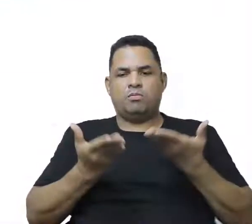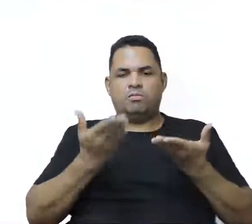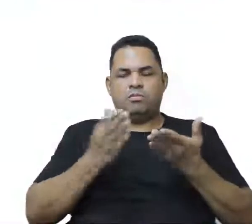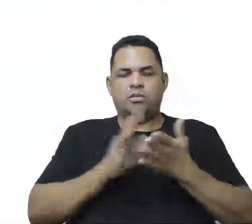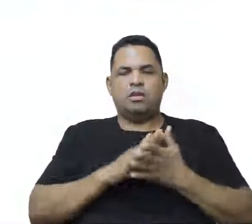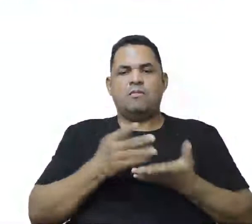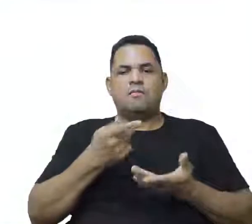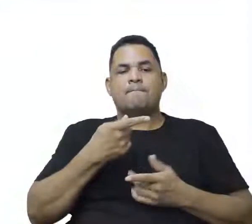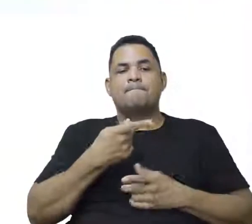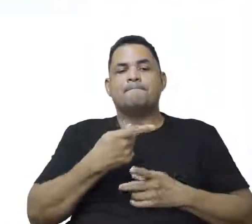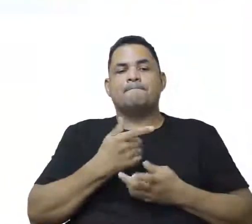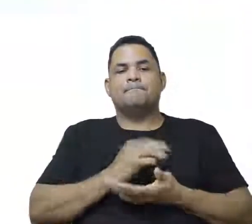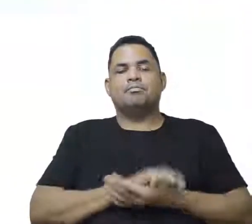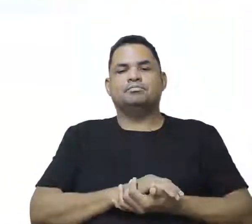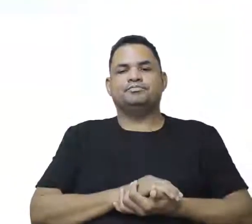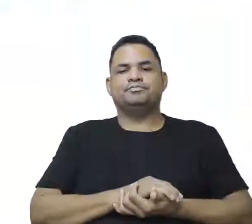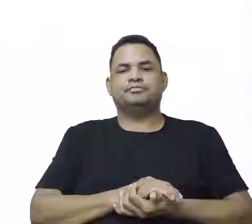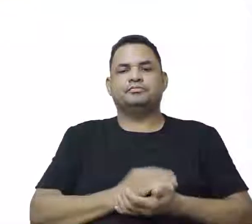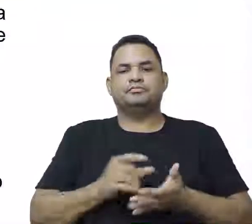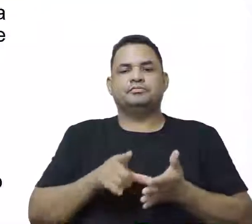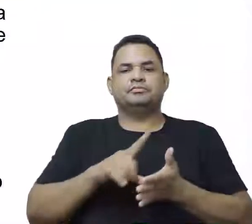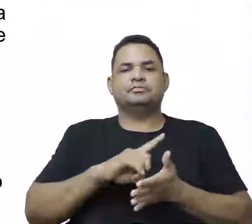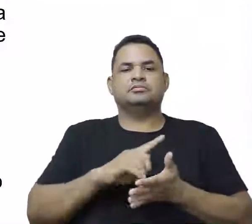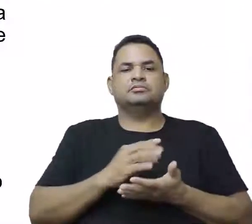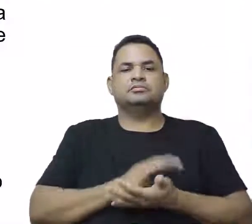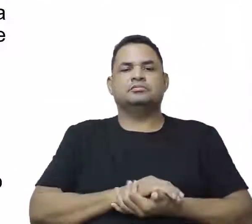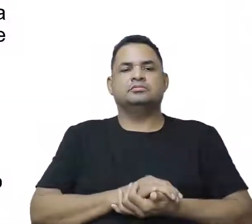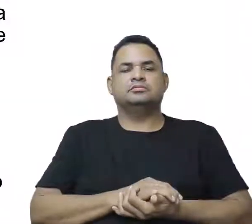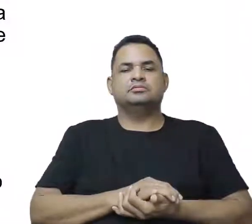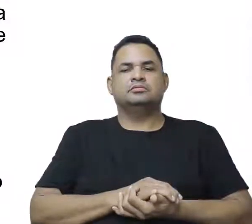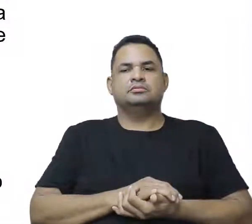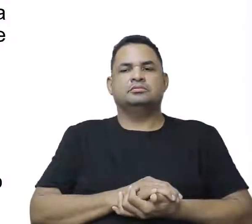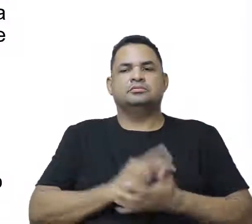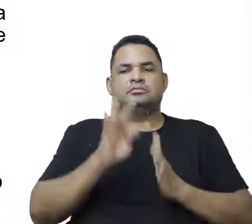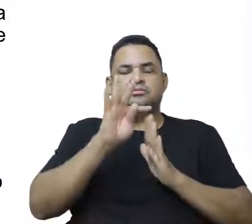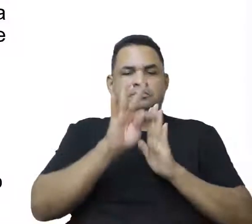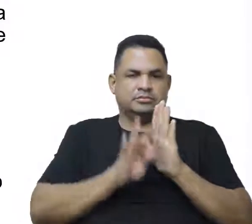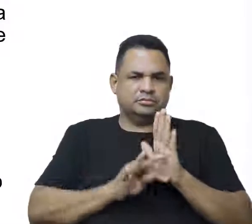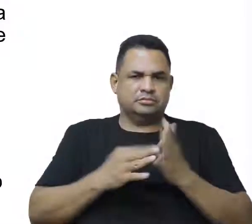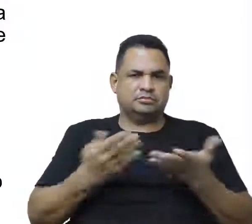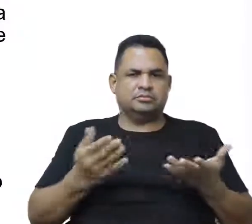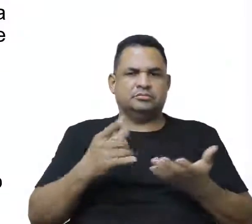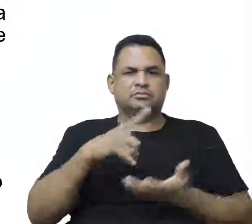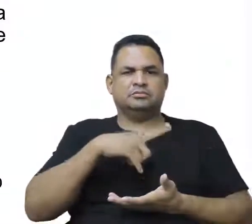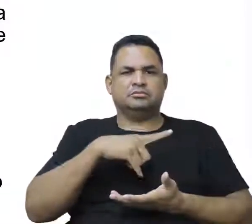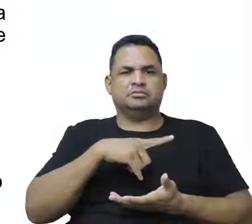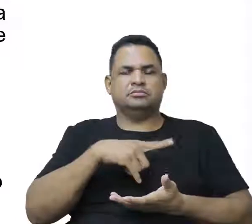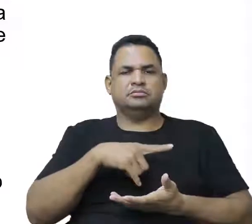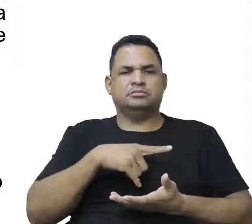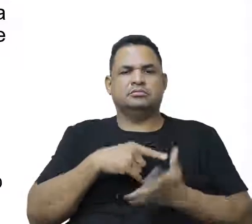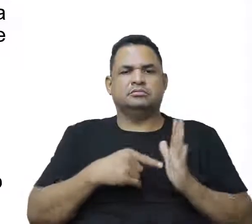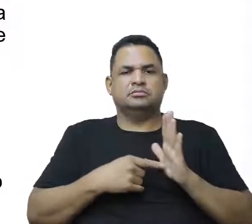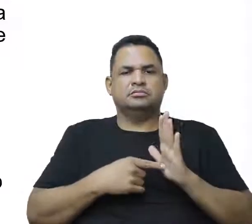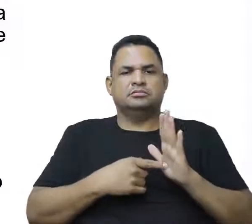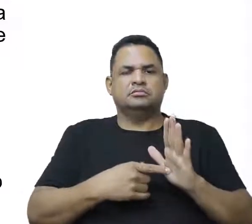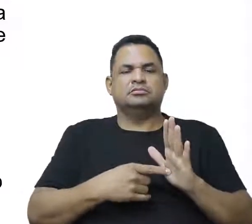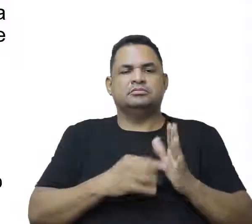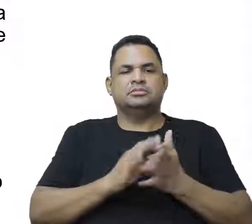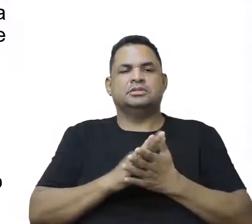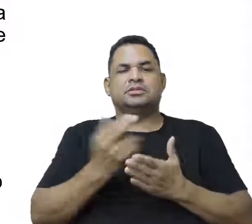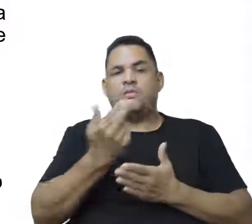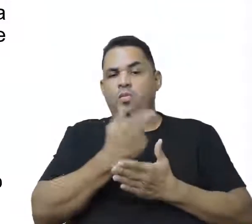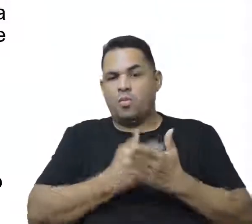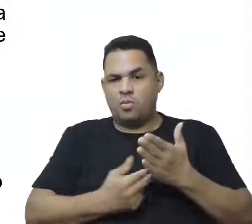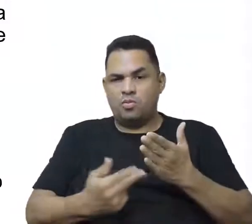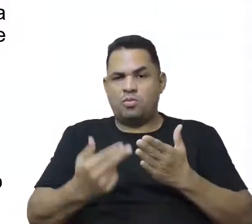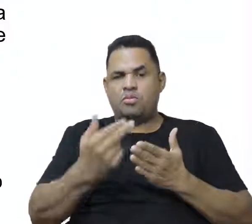de saúde. Antes da gente dizer qualquer resposta, vamos analisar o texto. Então, o texto ele apresenta uma charge, né,